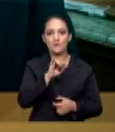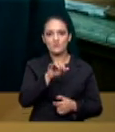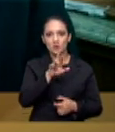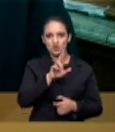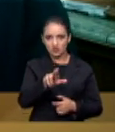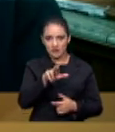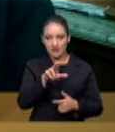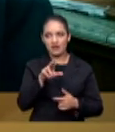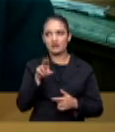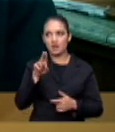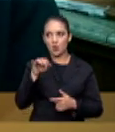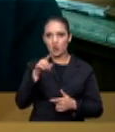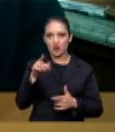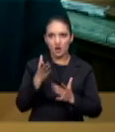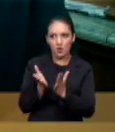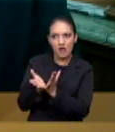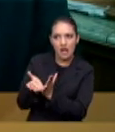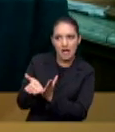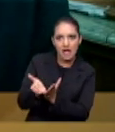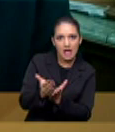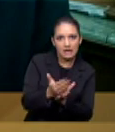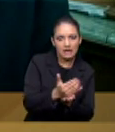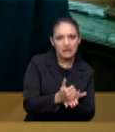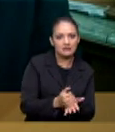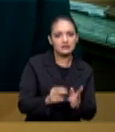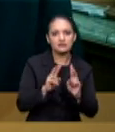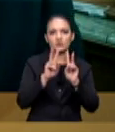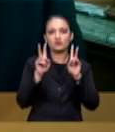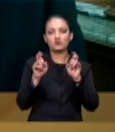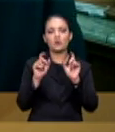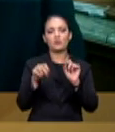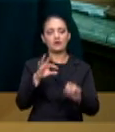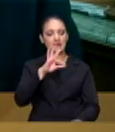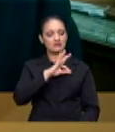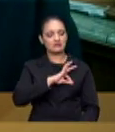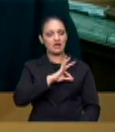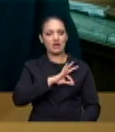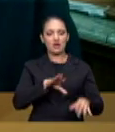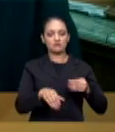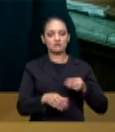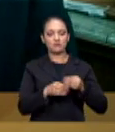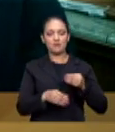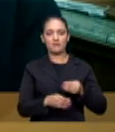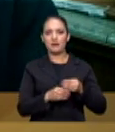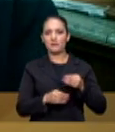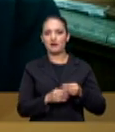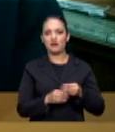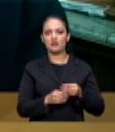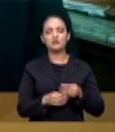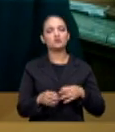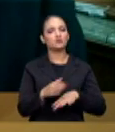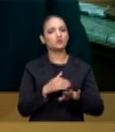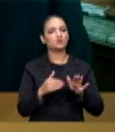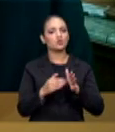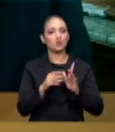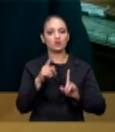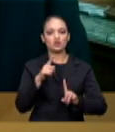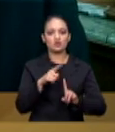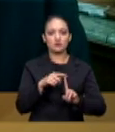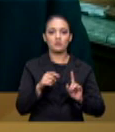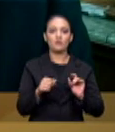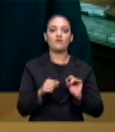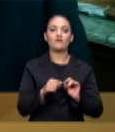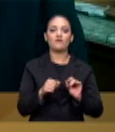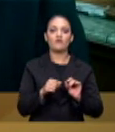imposto da União sobre renda e proventos de qualquer natureza, incidente